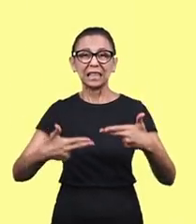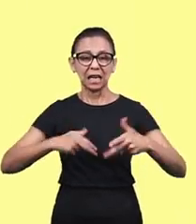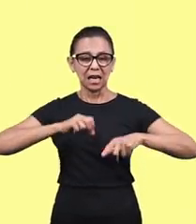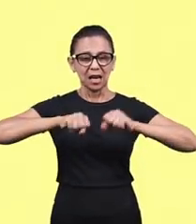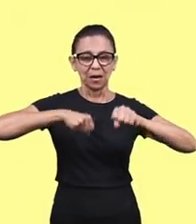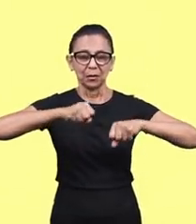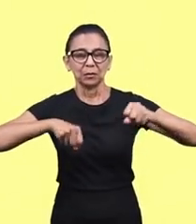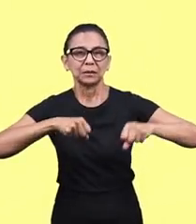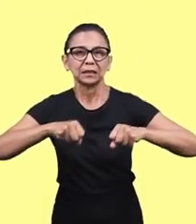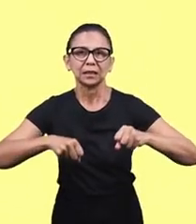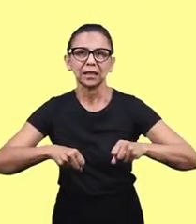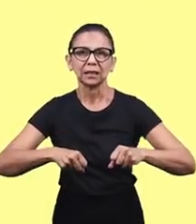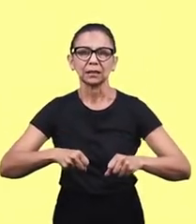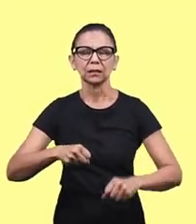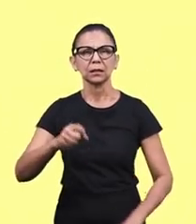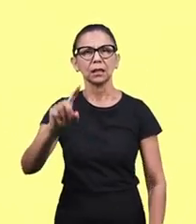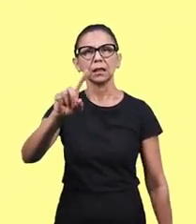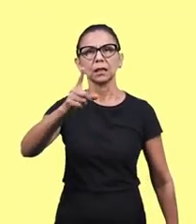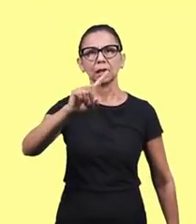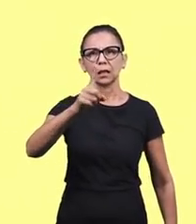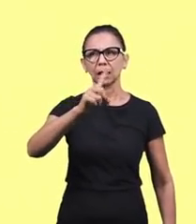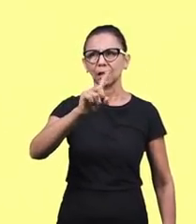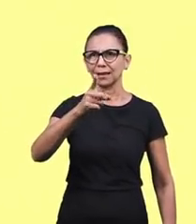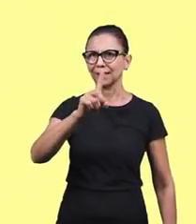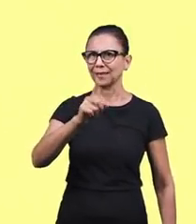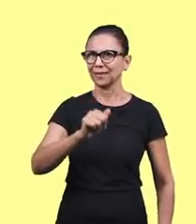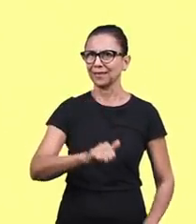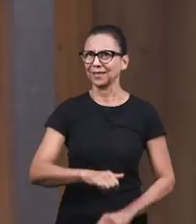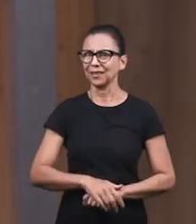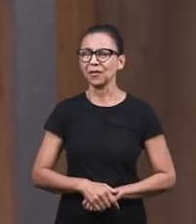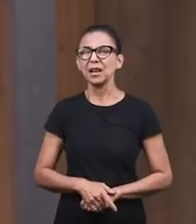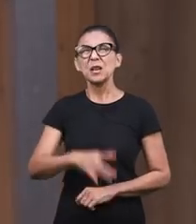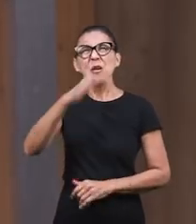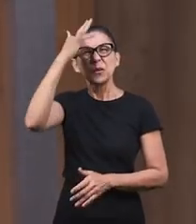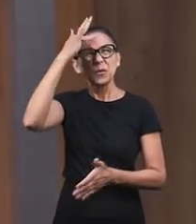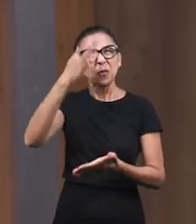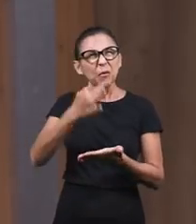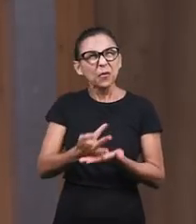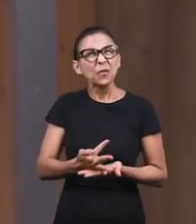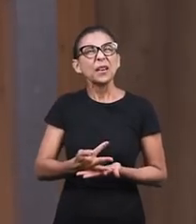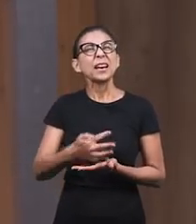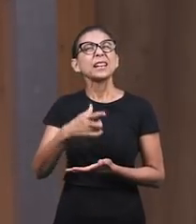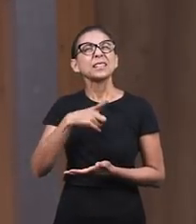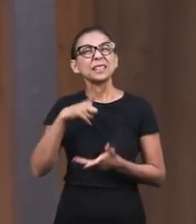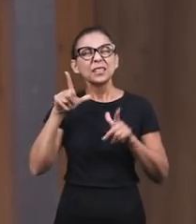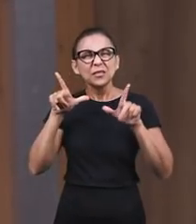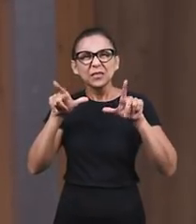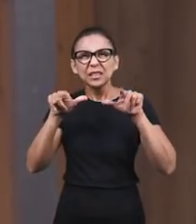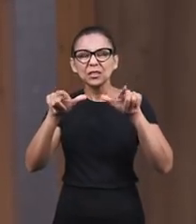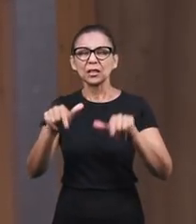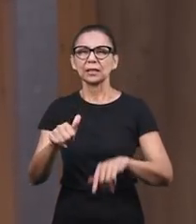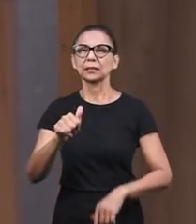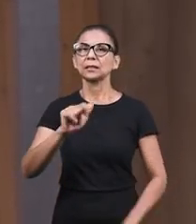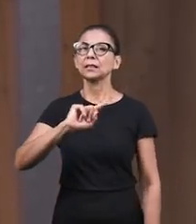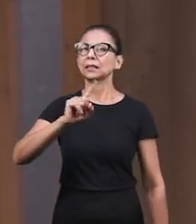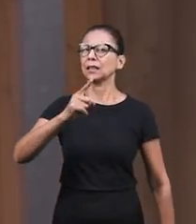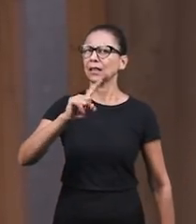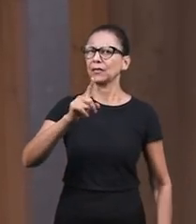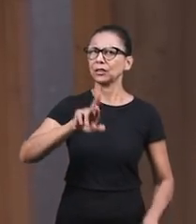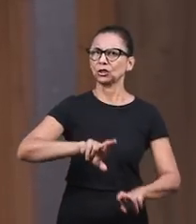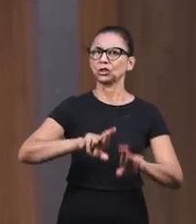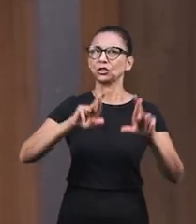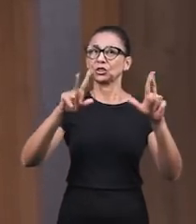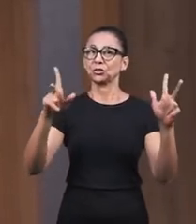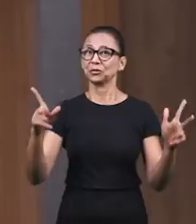ano. Não, não é essa fé que o Senhor está nos ensinando. A fé que o Senhor nos ensina é a fé verdadeira,